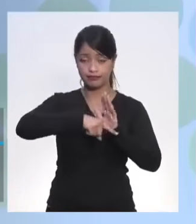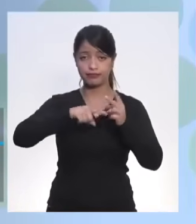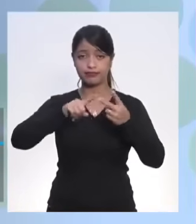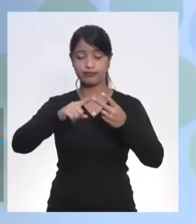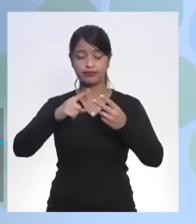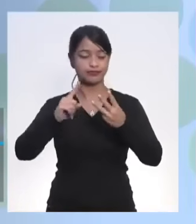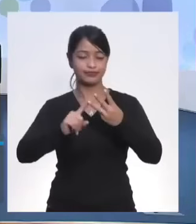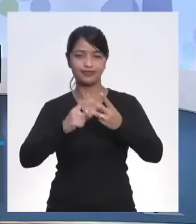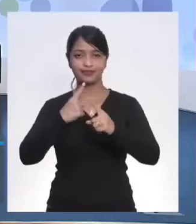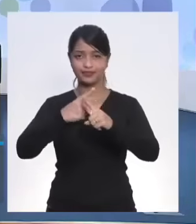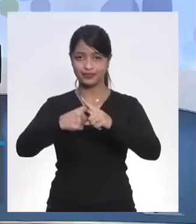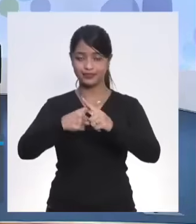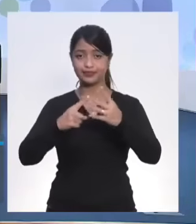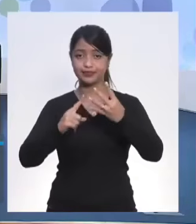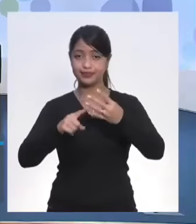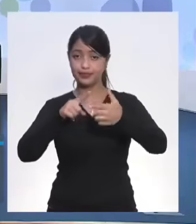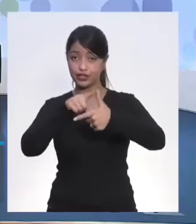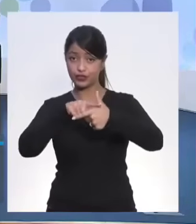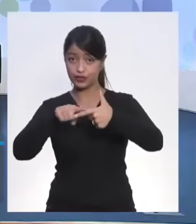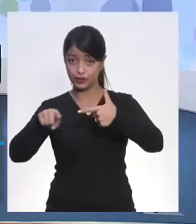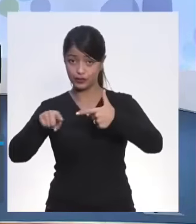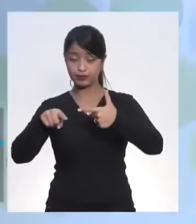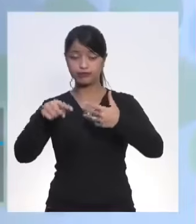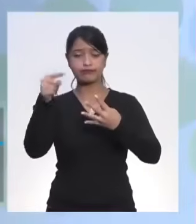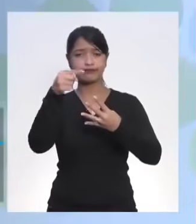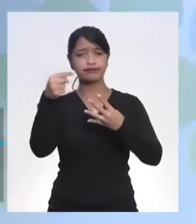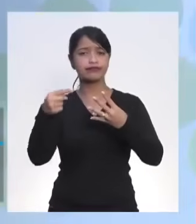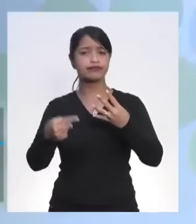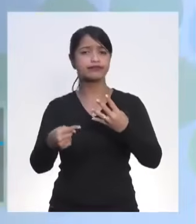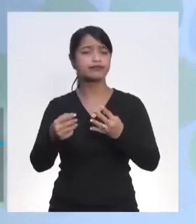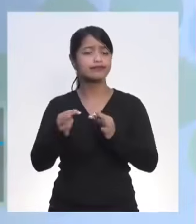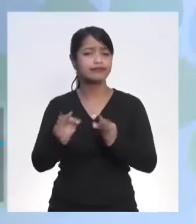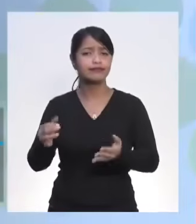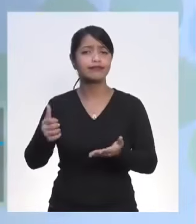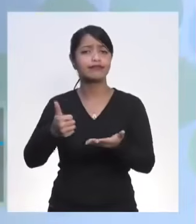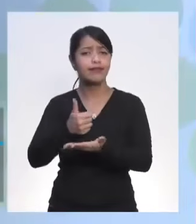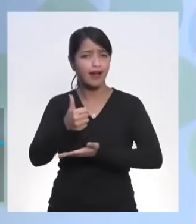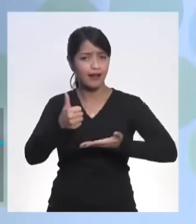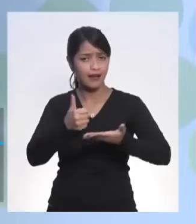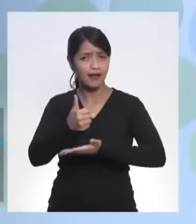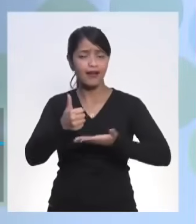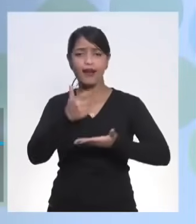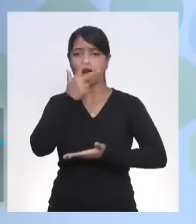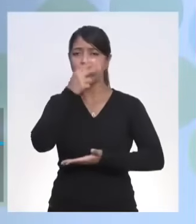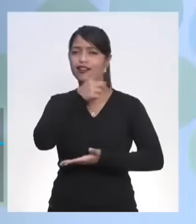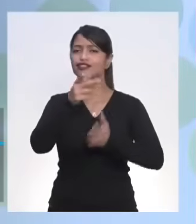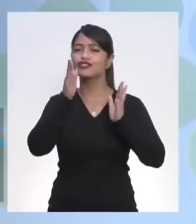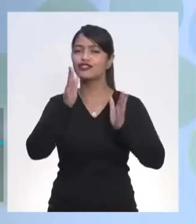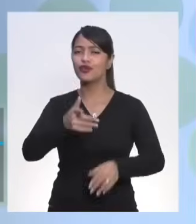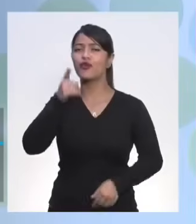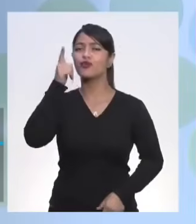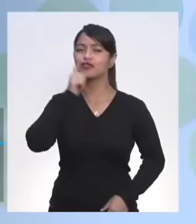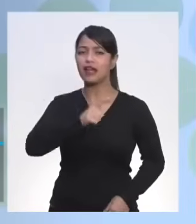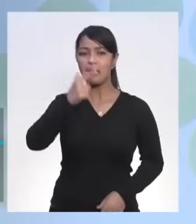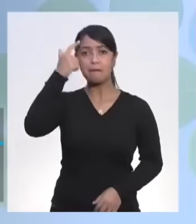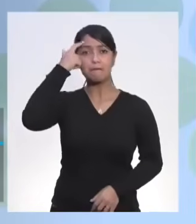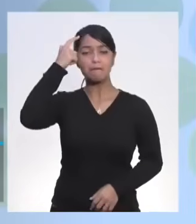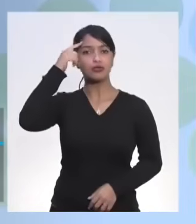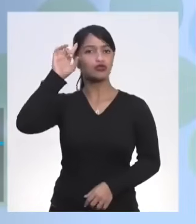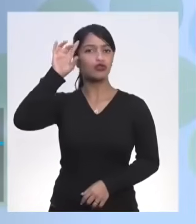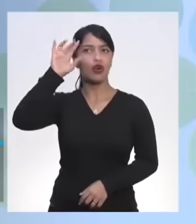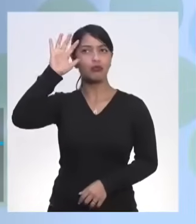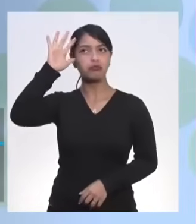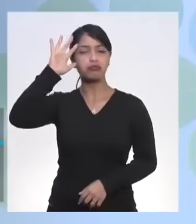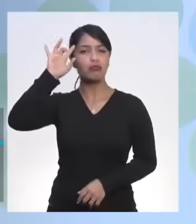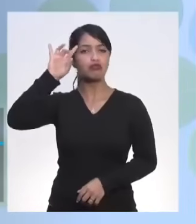divisão. Essas operações básicas aí, basicamente vocês já conseguem executar esses cálculos mentais. Então, por exemplo,